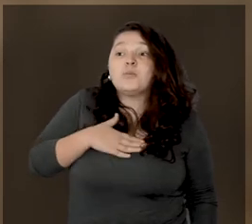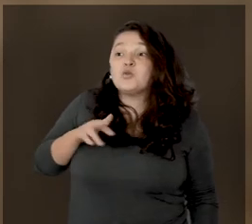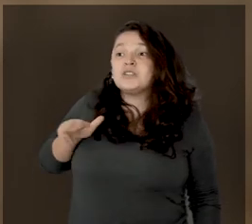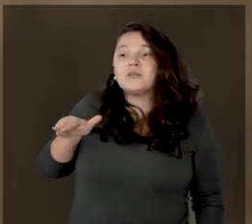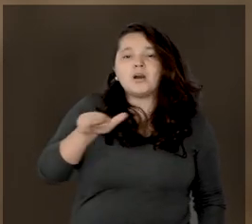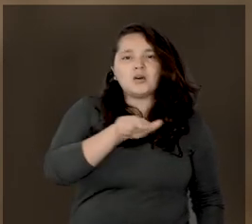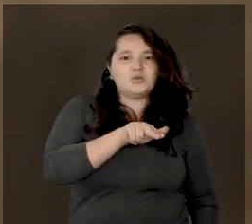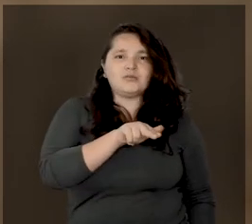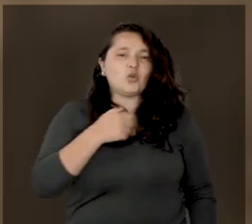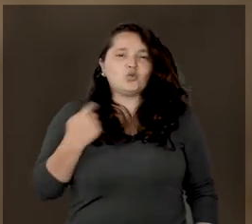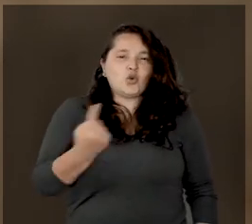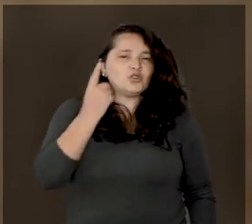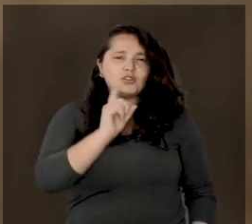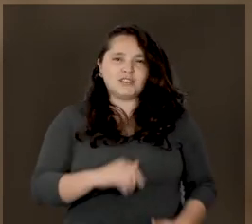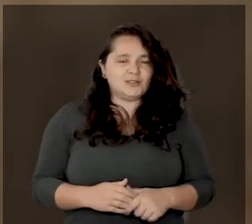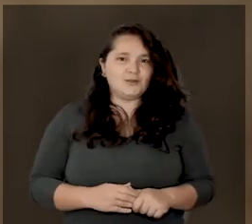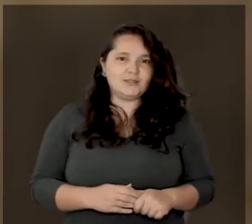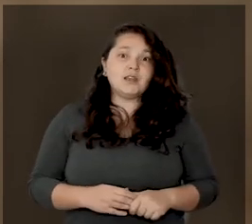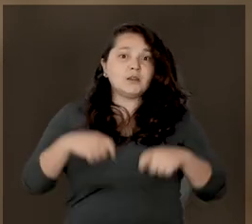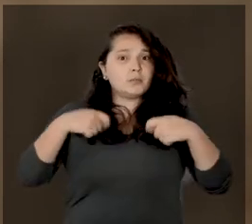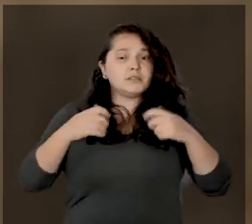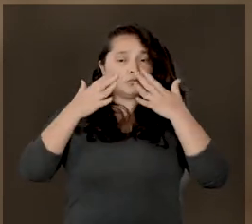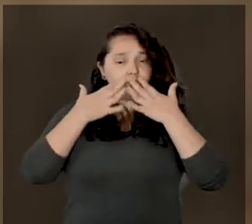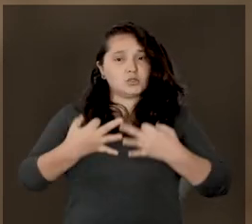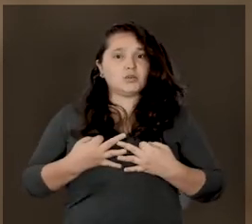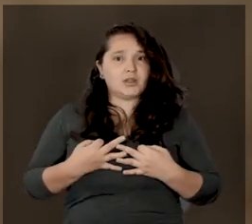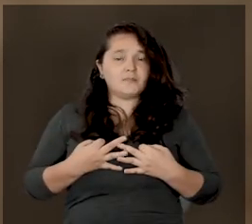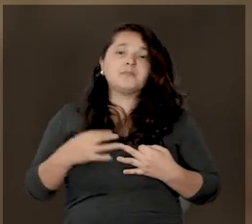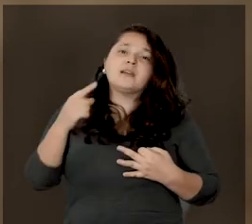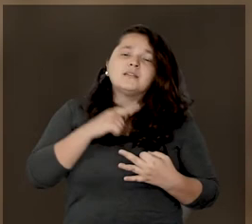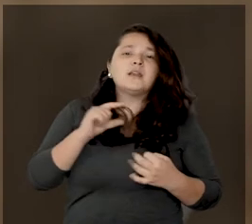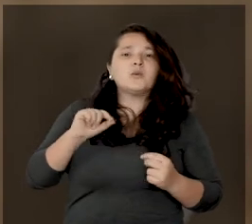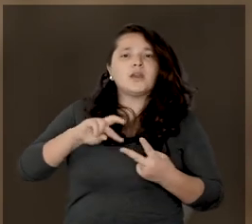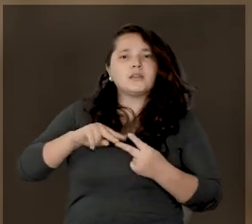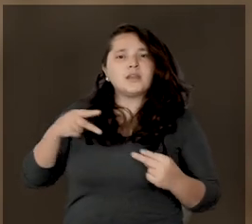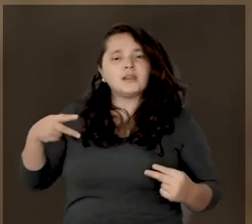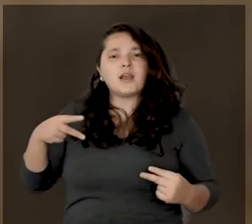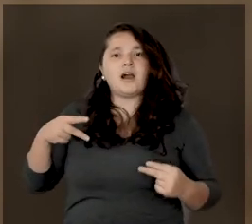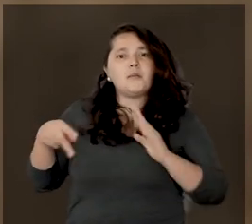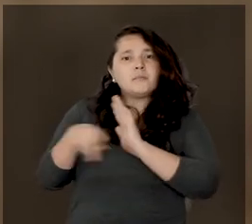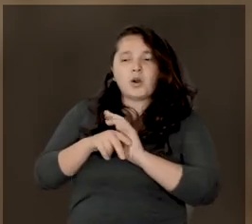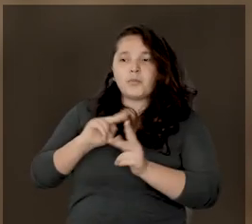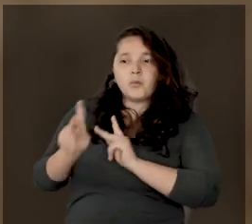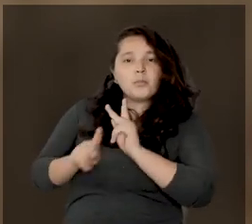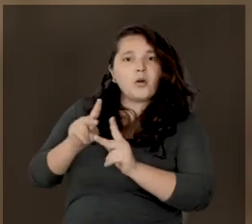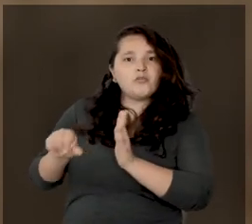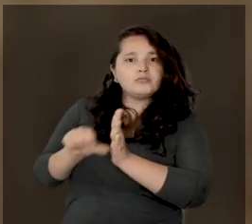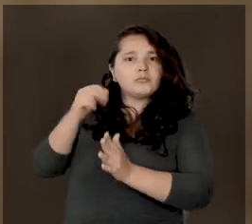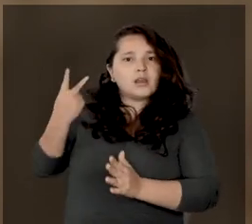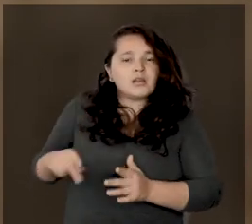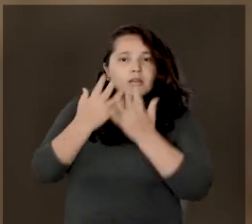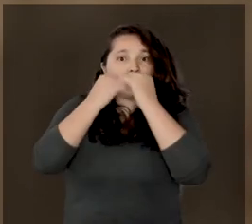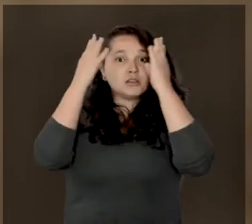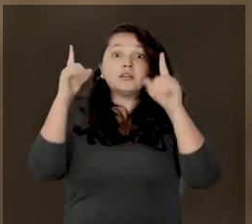muitos fragmentos, né? Esse corpo aqui tem sim um pouco de DNA Makuxi, tem DNA dos povos da África, inclusive,